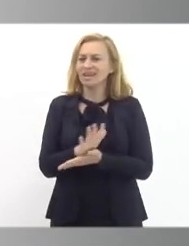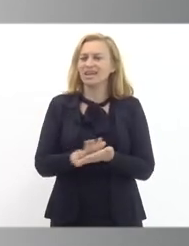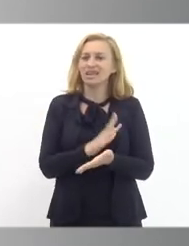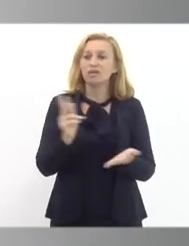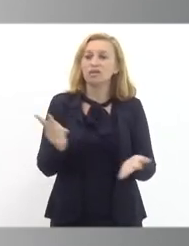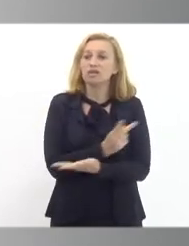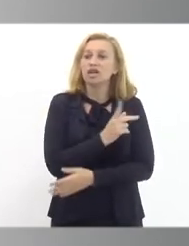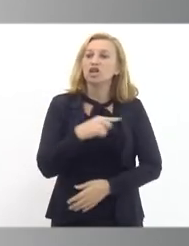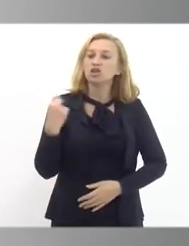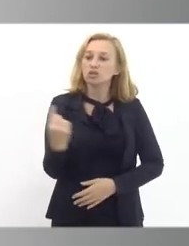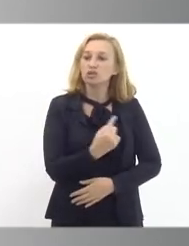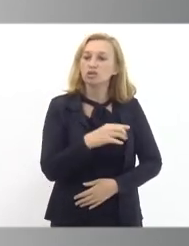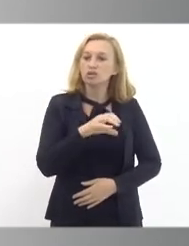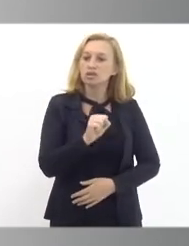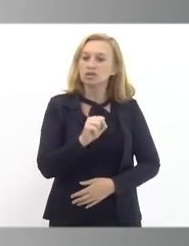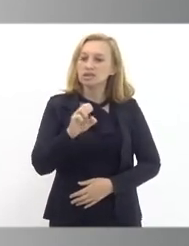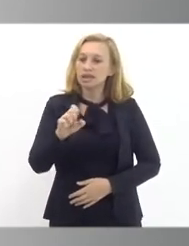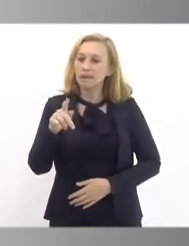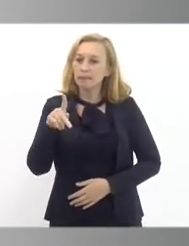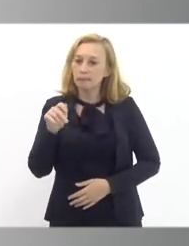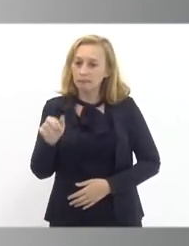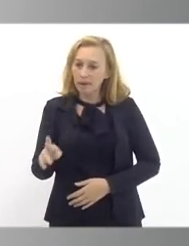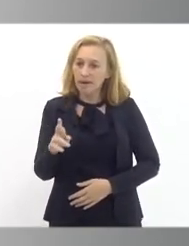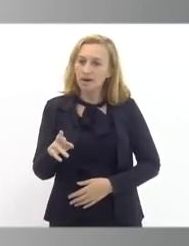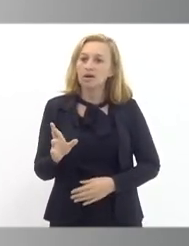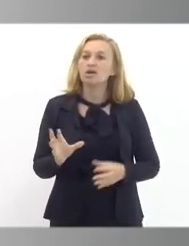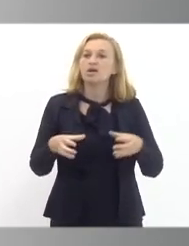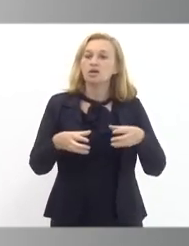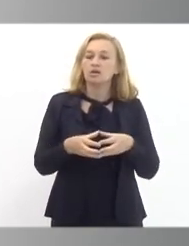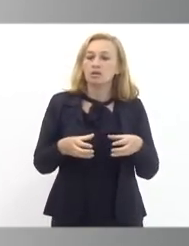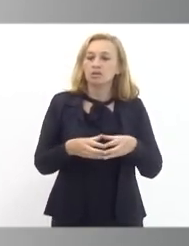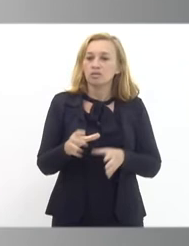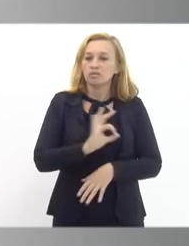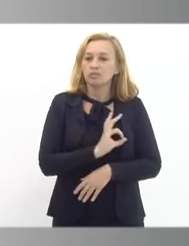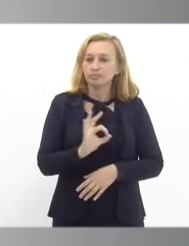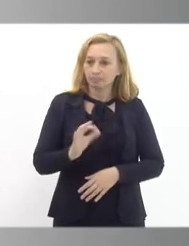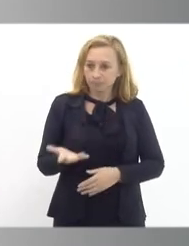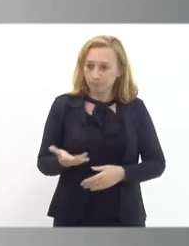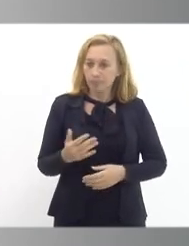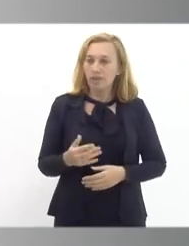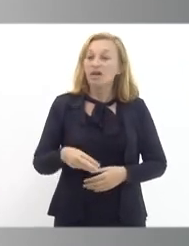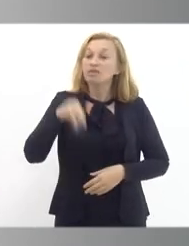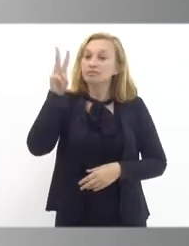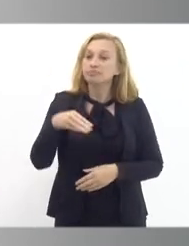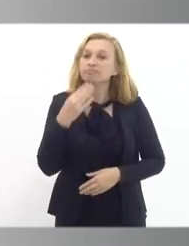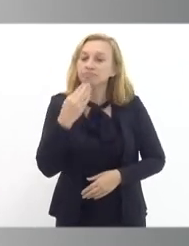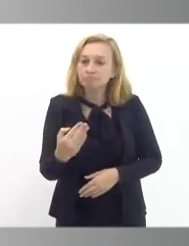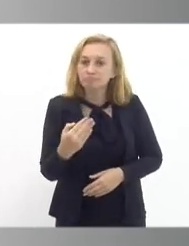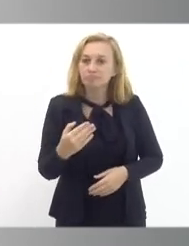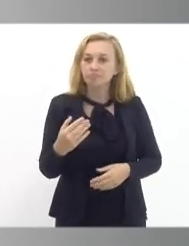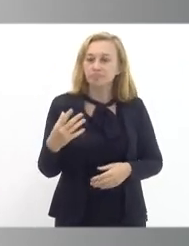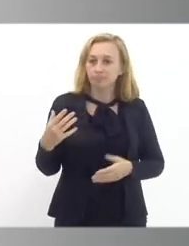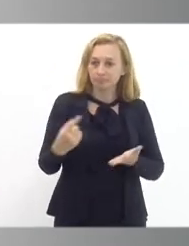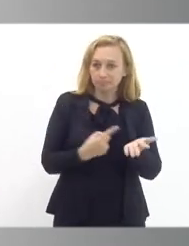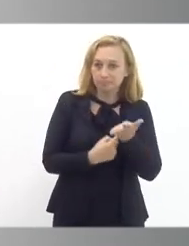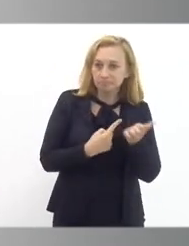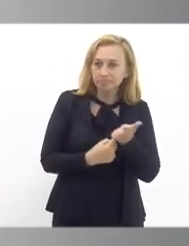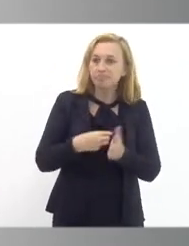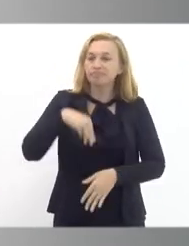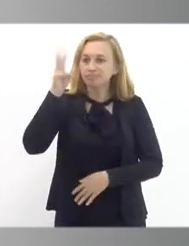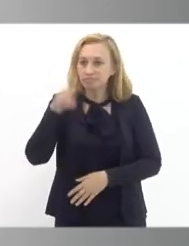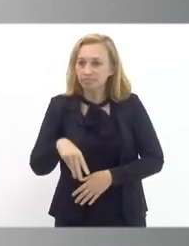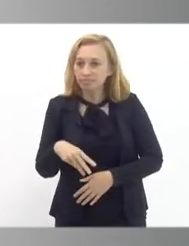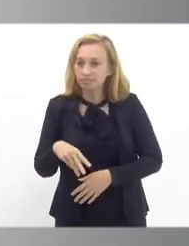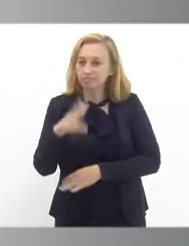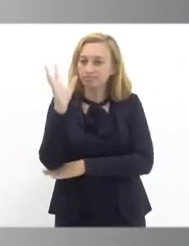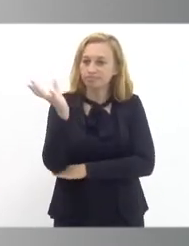E nós, do CEPAM, do Comando de Polícia Ambiental, nós somos a voz da natureza. A quem ela pede socorro? A quem a fauna, a flora pede